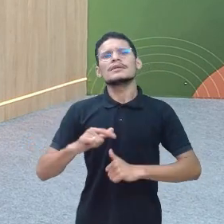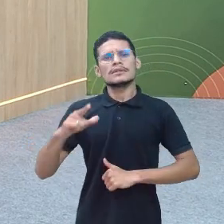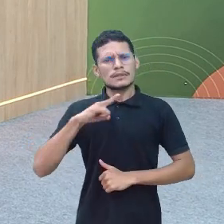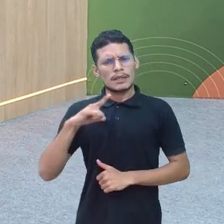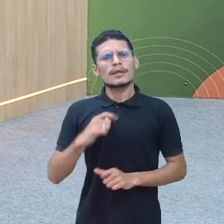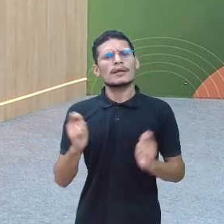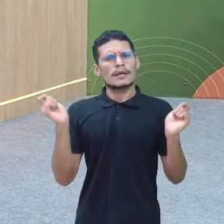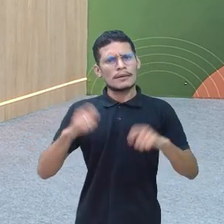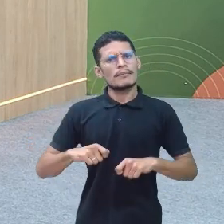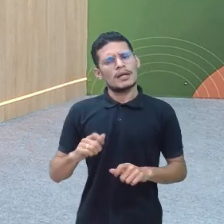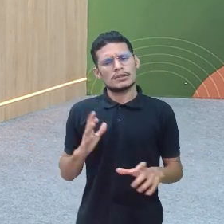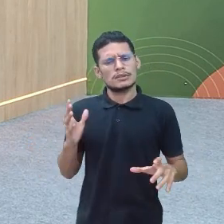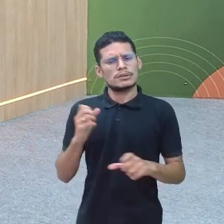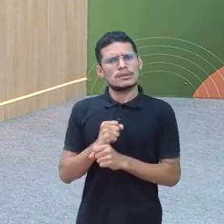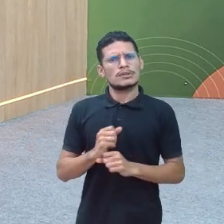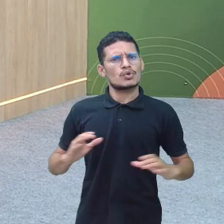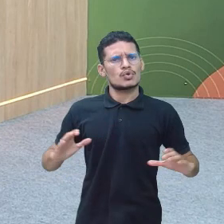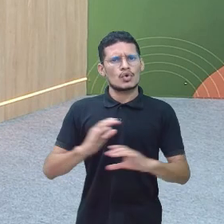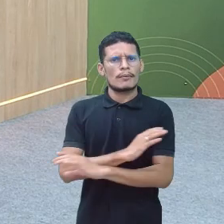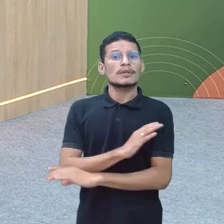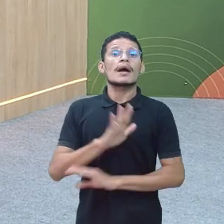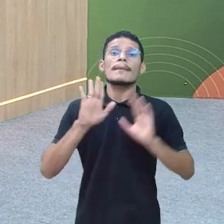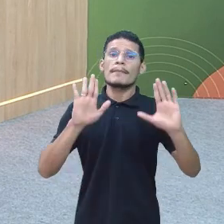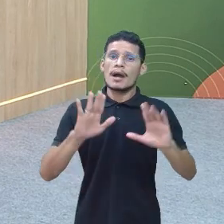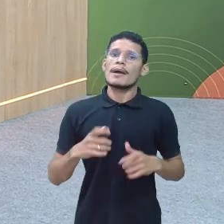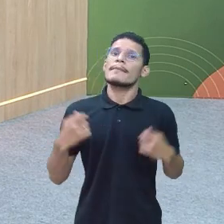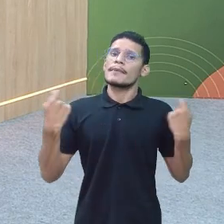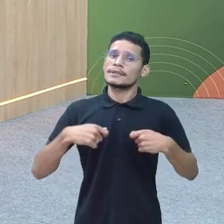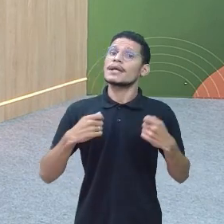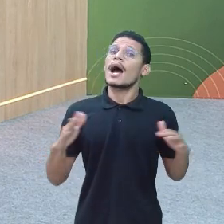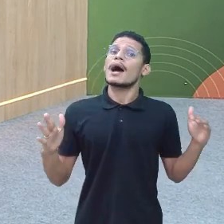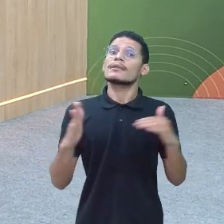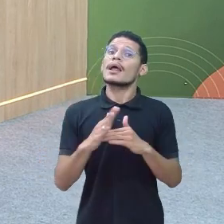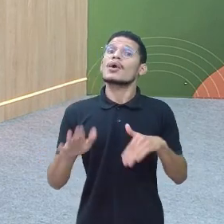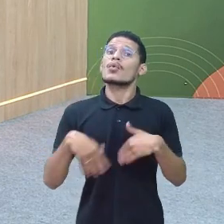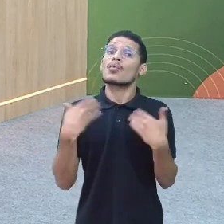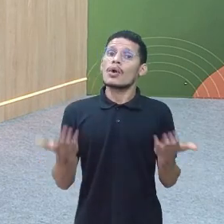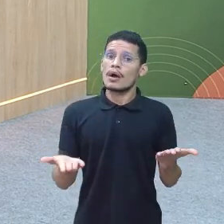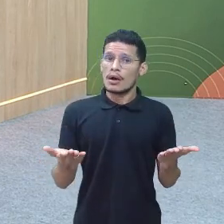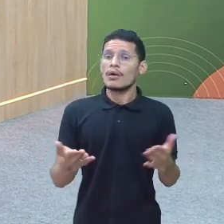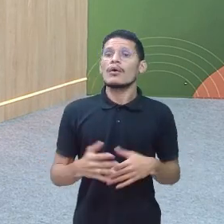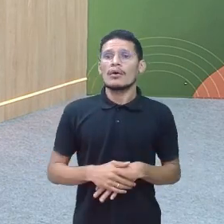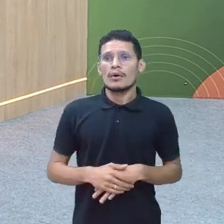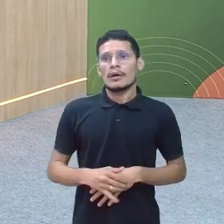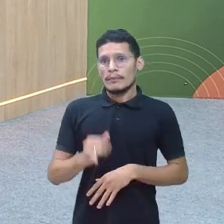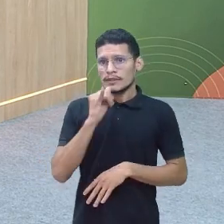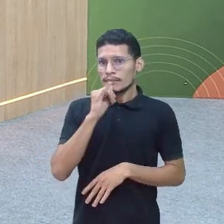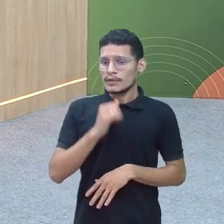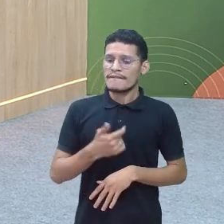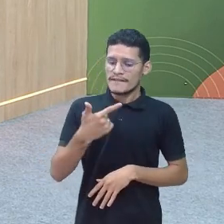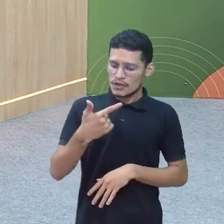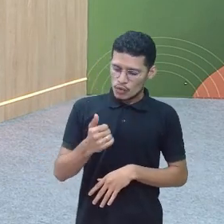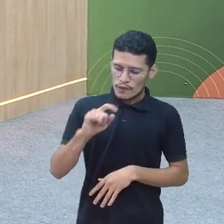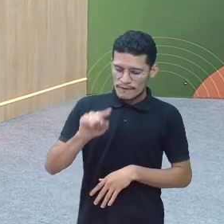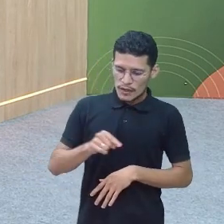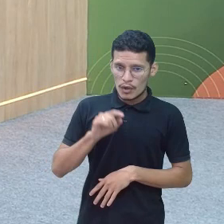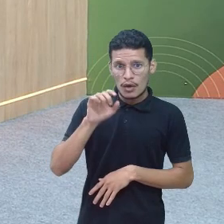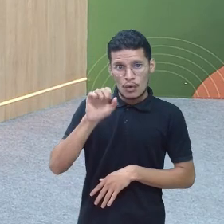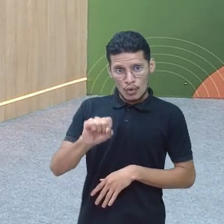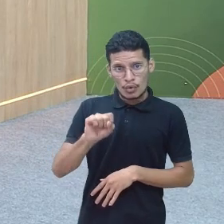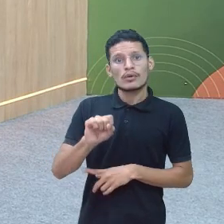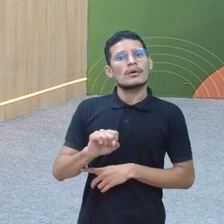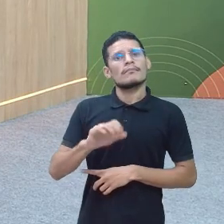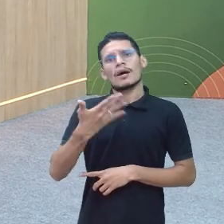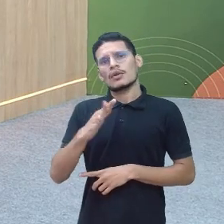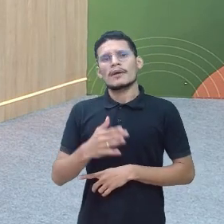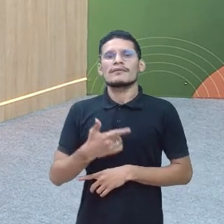arredondamento desses números. Mas a gente precisa ter cuidado até que ponto a gente vai fazer isso, né? Então, aqui eu tenho 21,8,